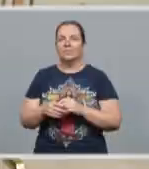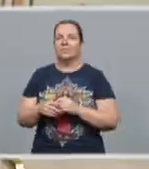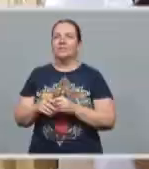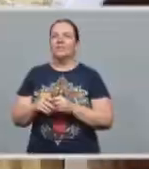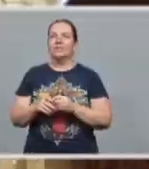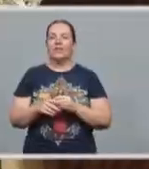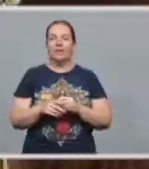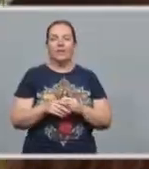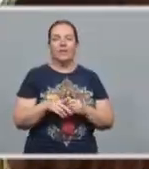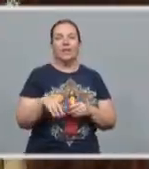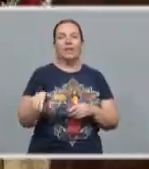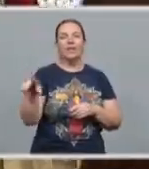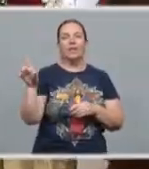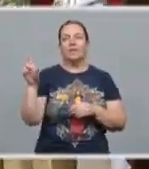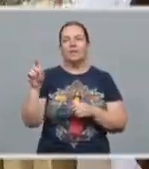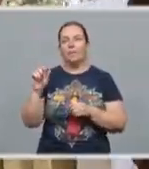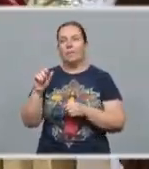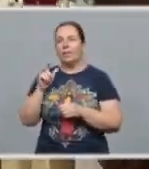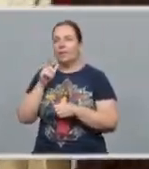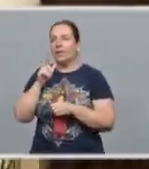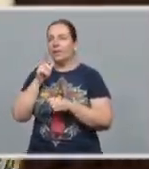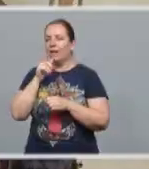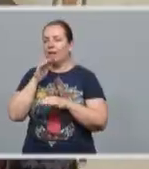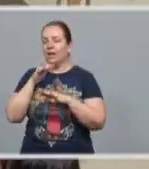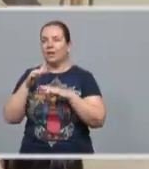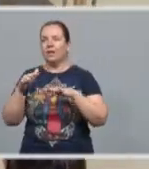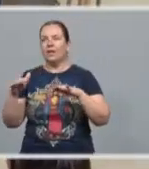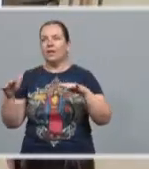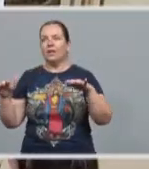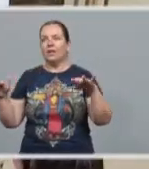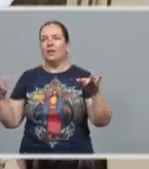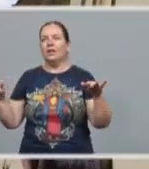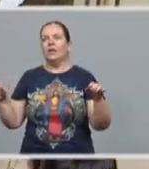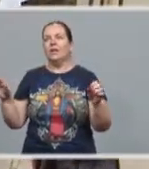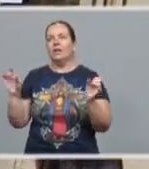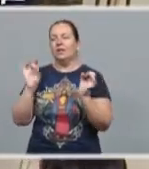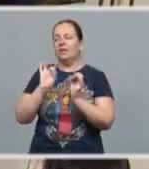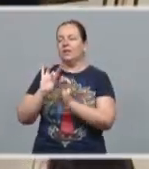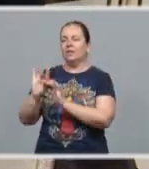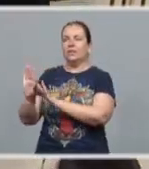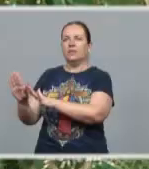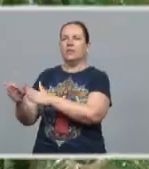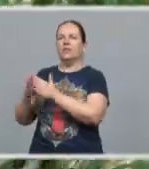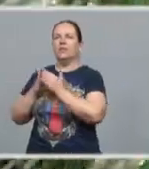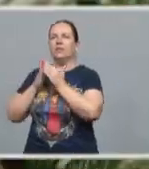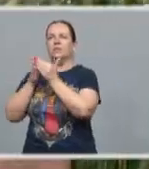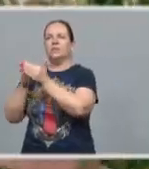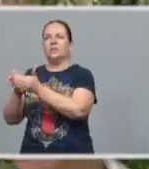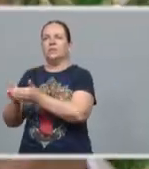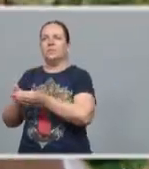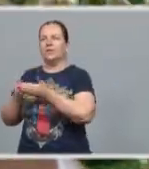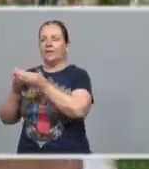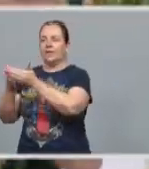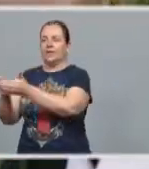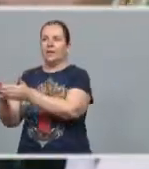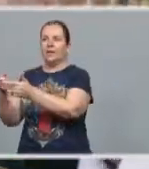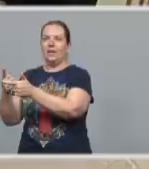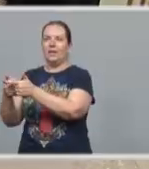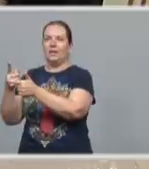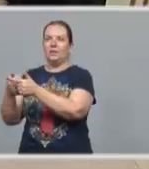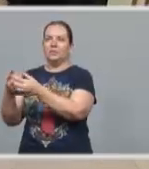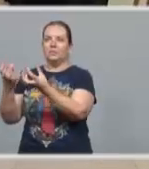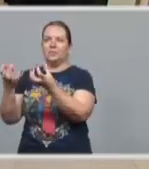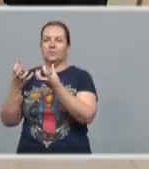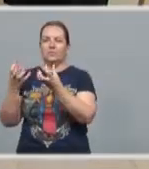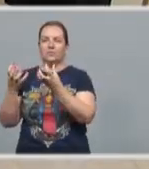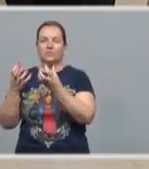Muito obrigado. Lá na praia, muito obrigado. Eu larguei o meu